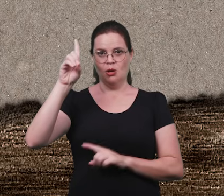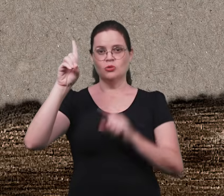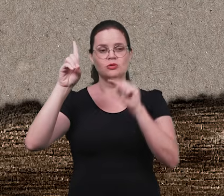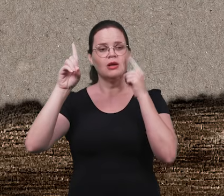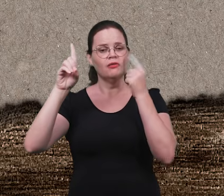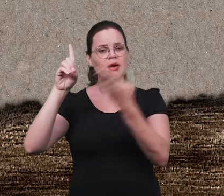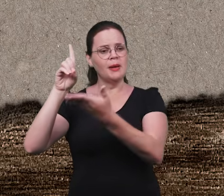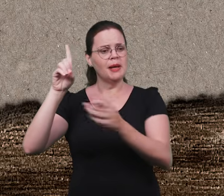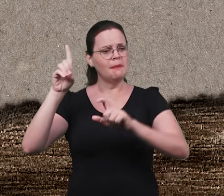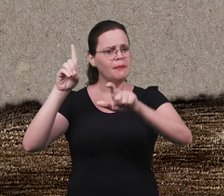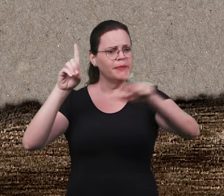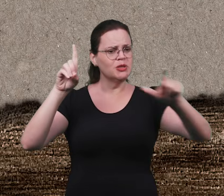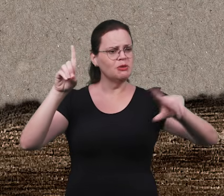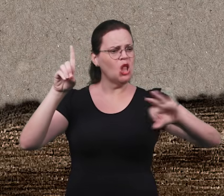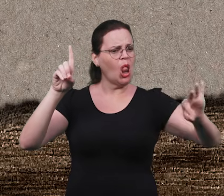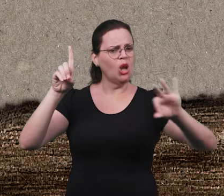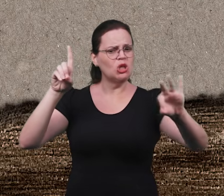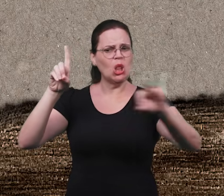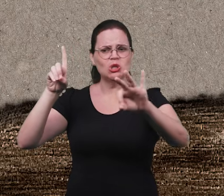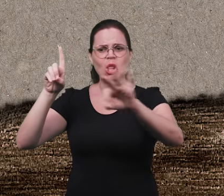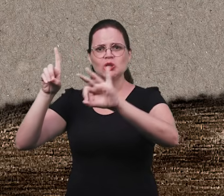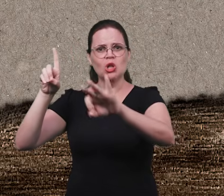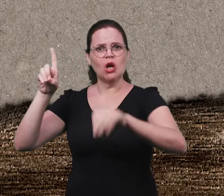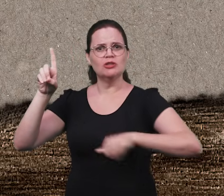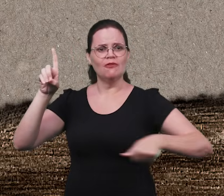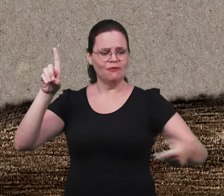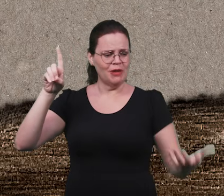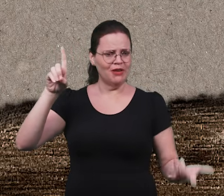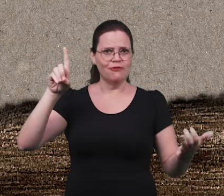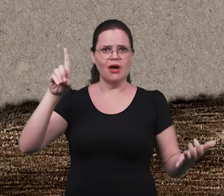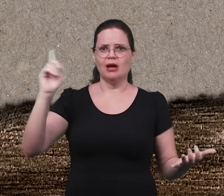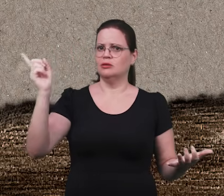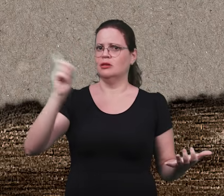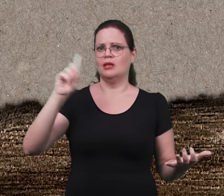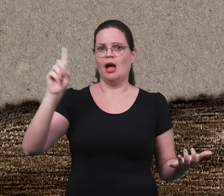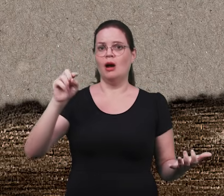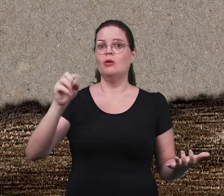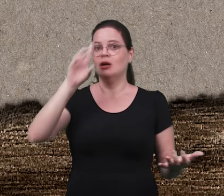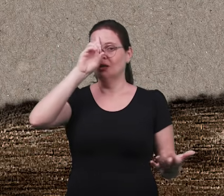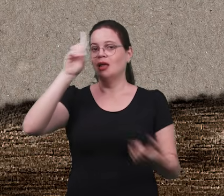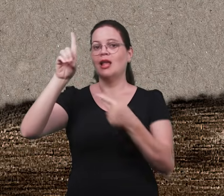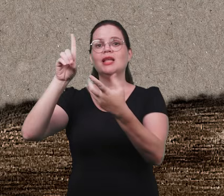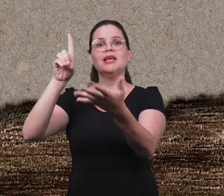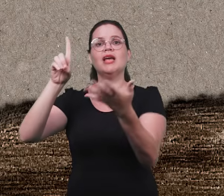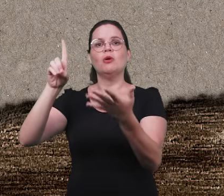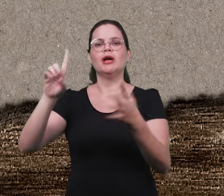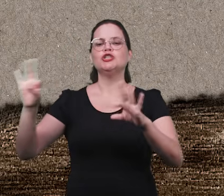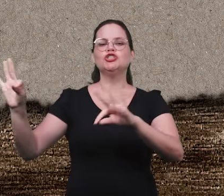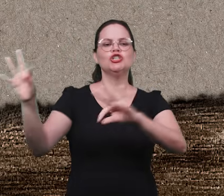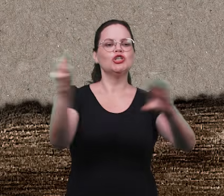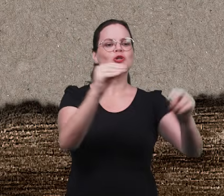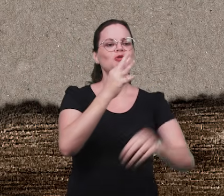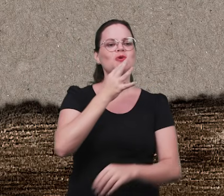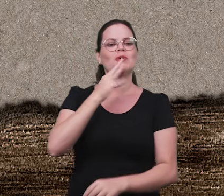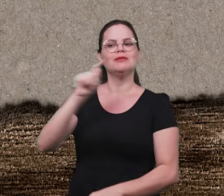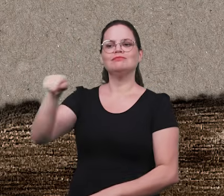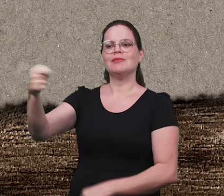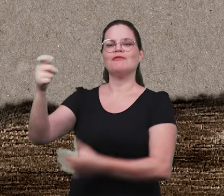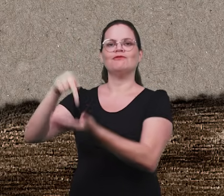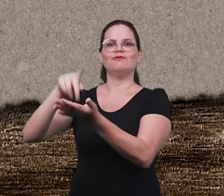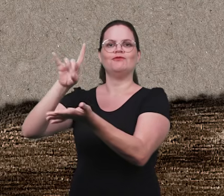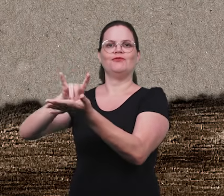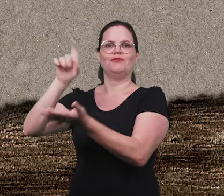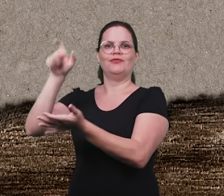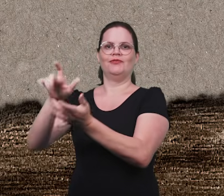que todos cheguem ao conhecimento da verdade. Paulo escreve isso na sua primeira carta a Timóteo, no capítulo